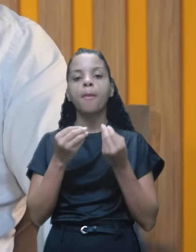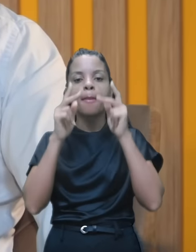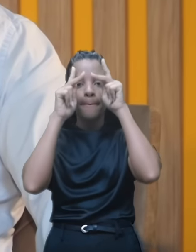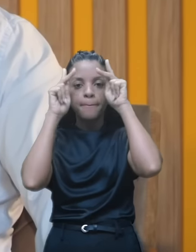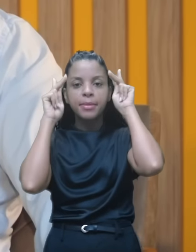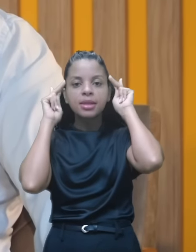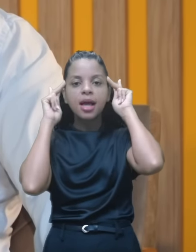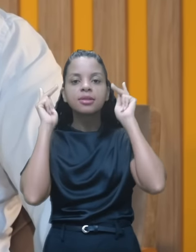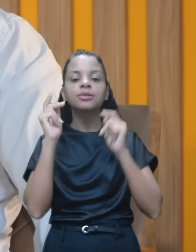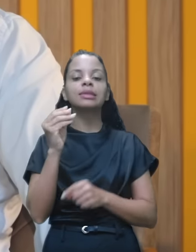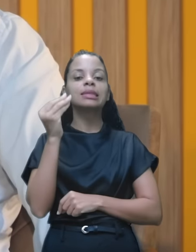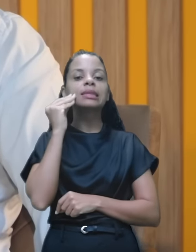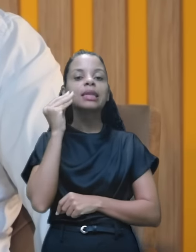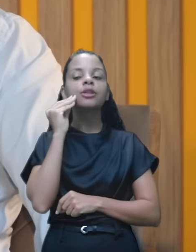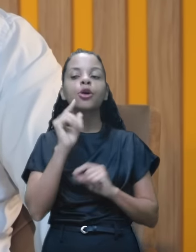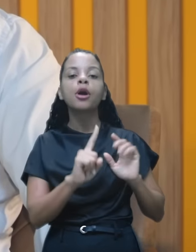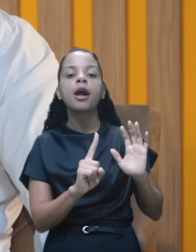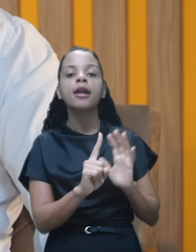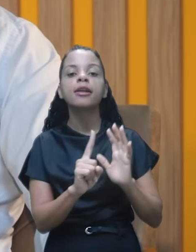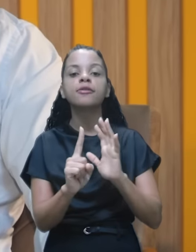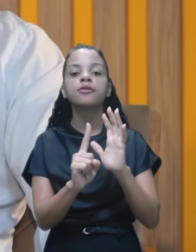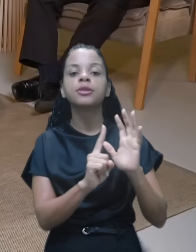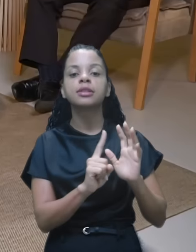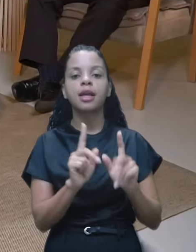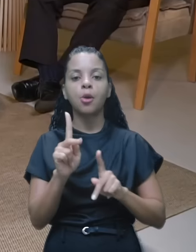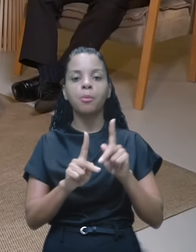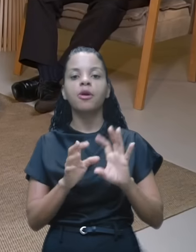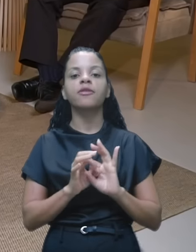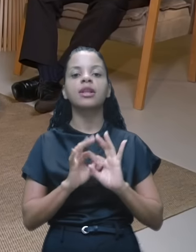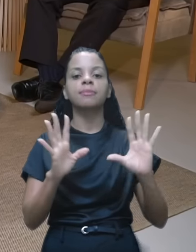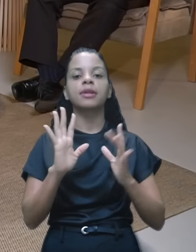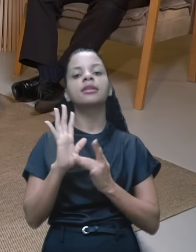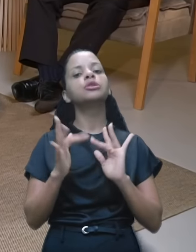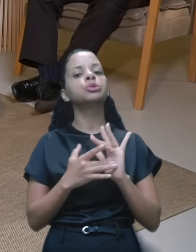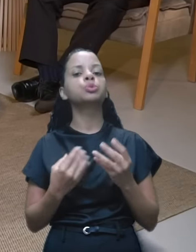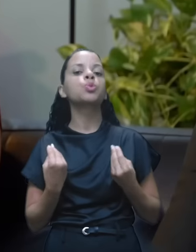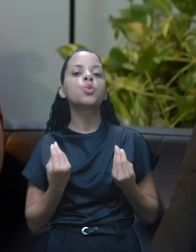tentou persuadir o povo a pedir a libertação de Jesus?